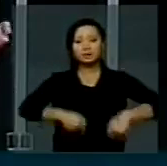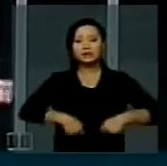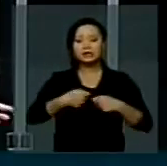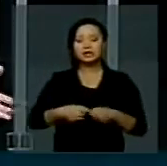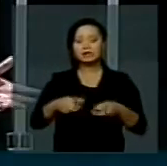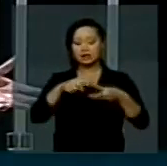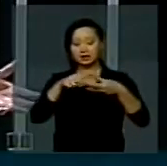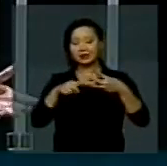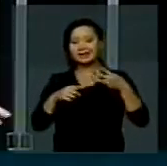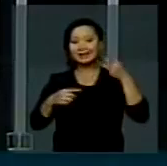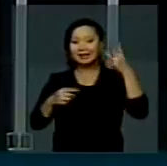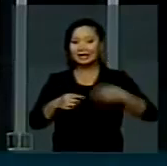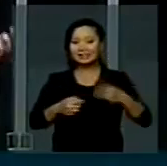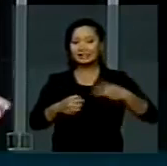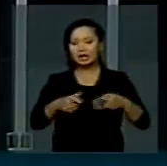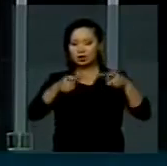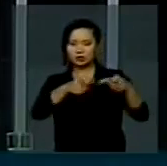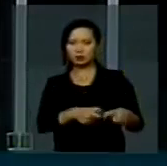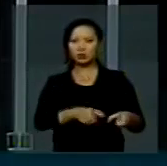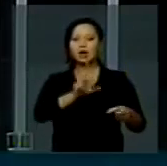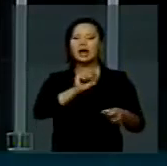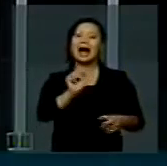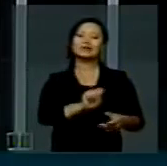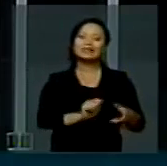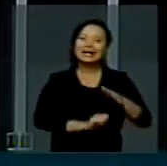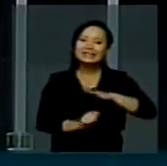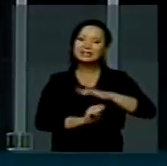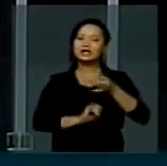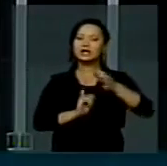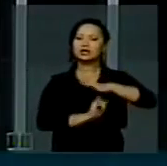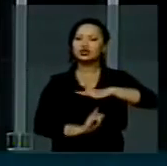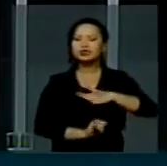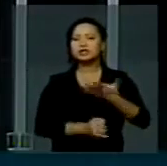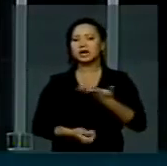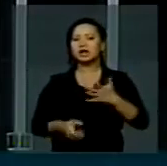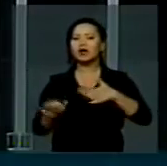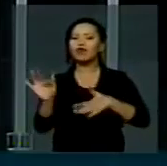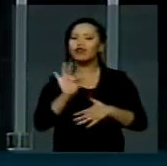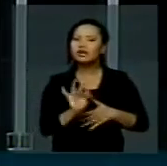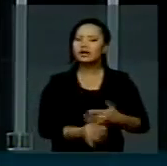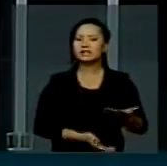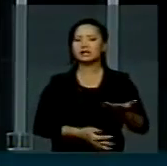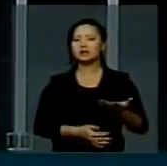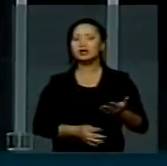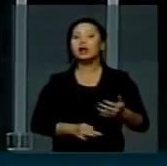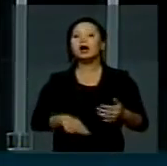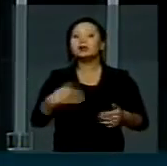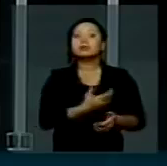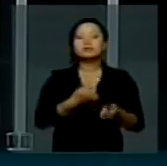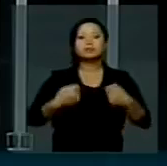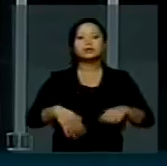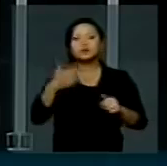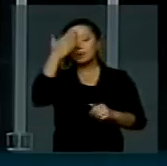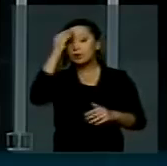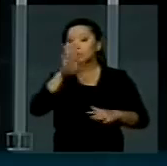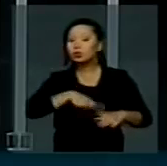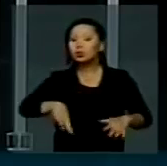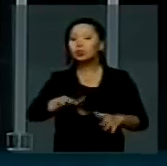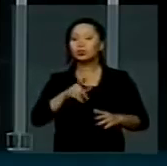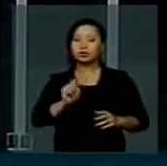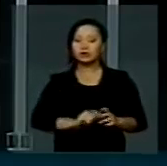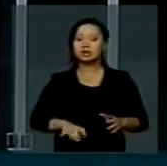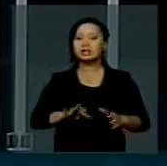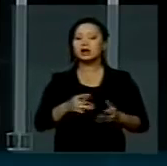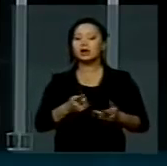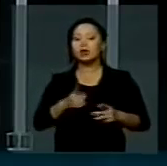as santas casas e os hospitais filantrópicos têm em dar guarita, dar apoio, dar